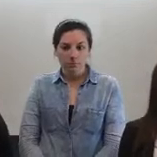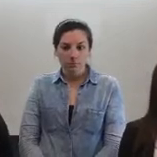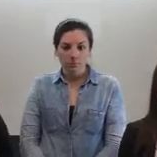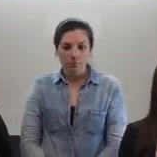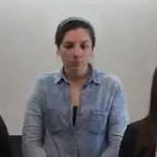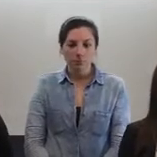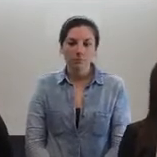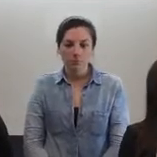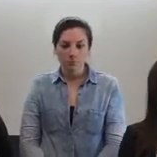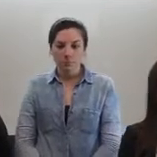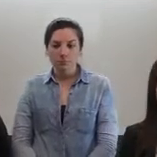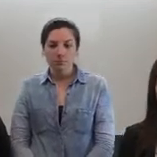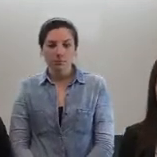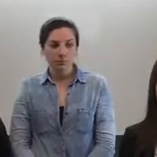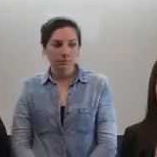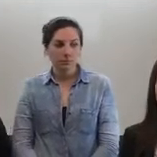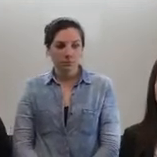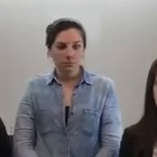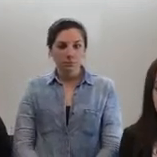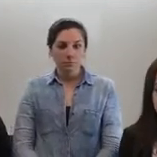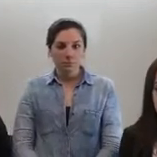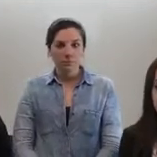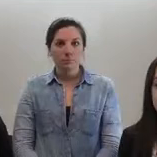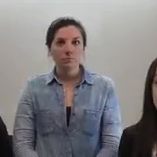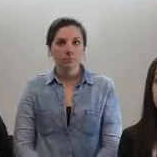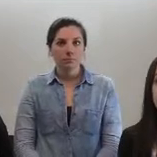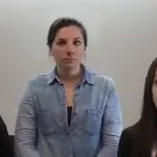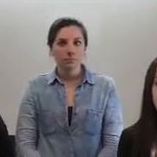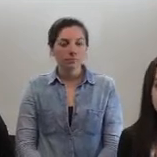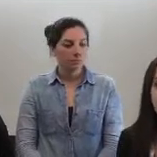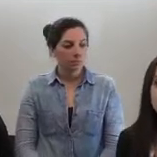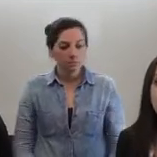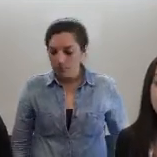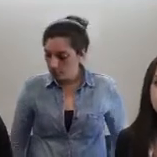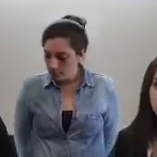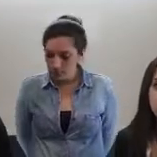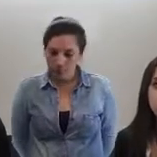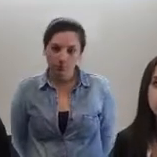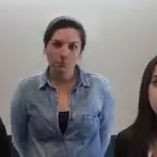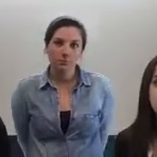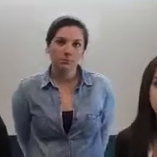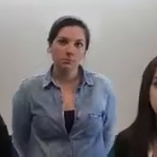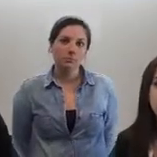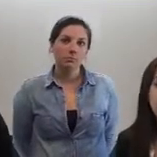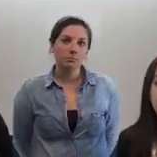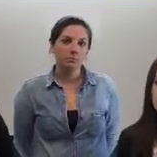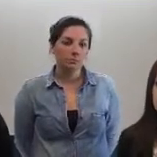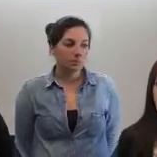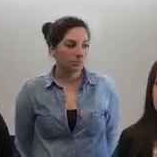Uma dúvida que é bem recorrente é qual a diferença entre as revistas comerciais e os periódicos